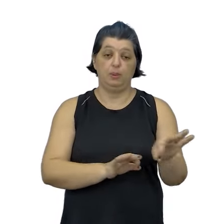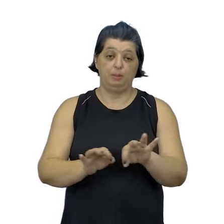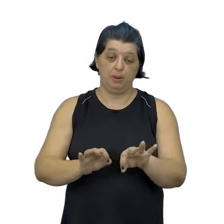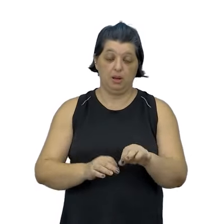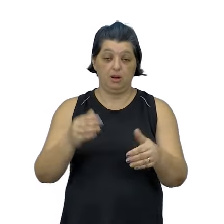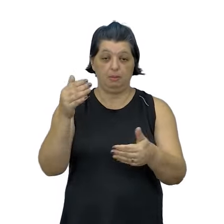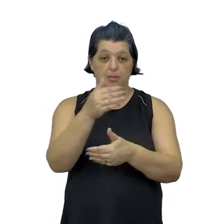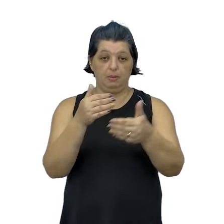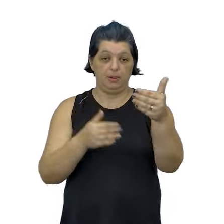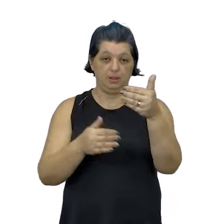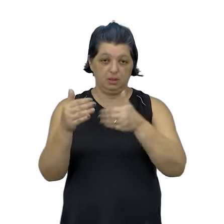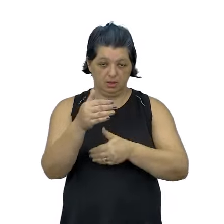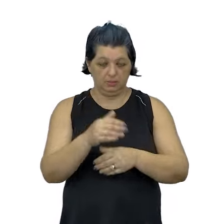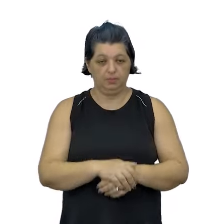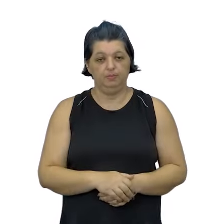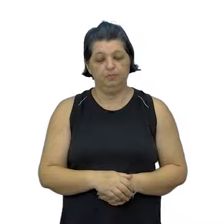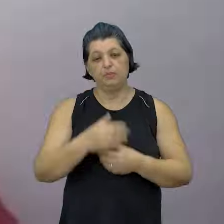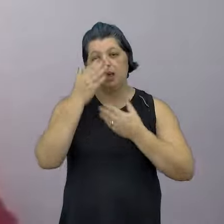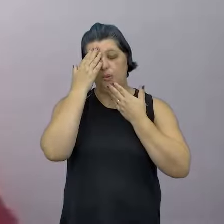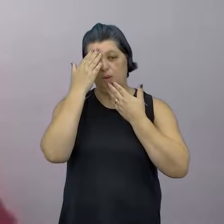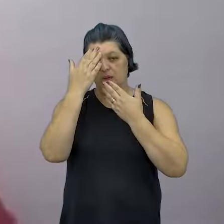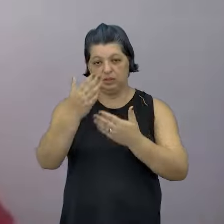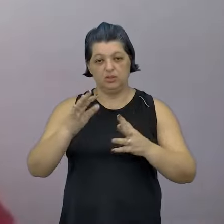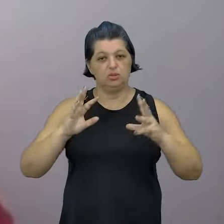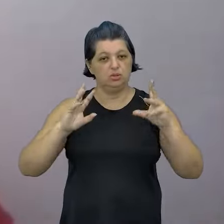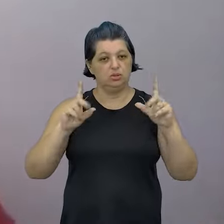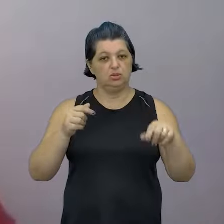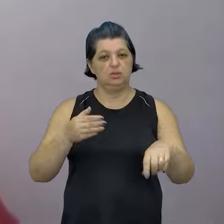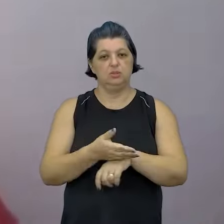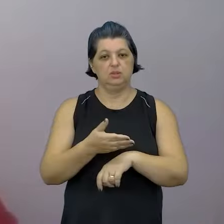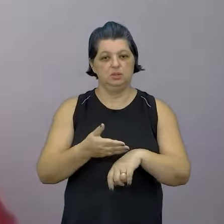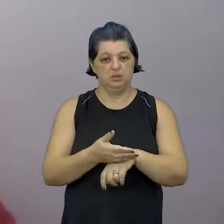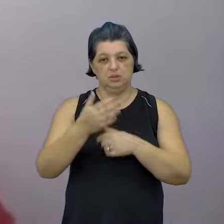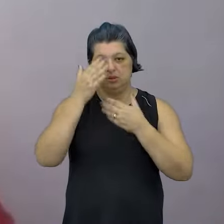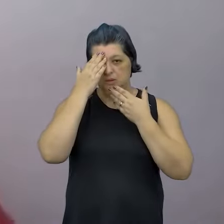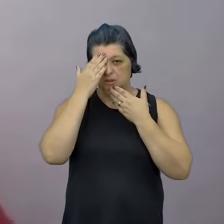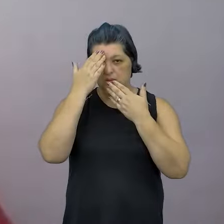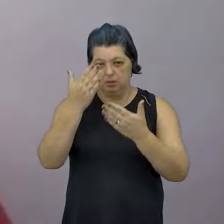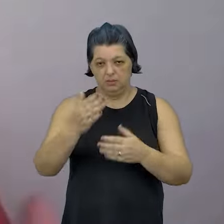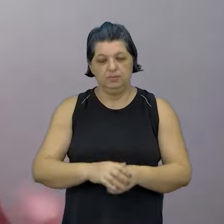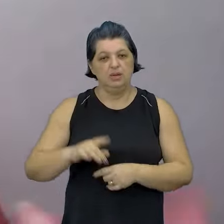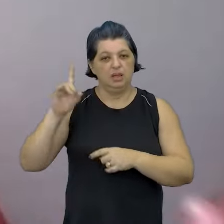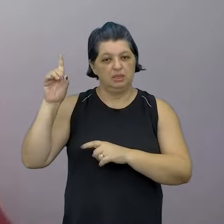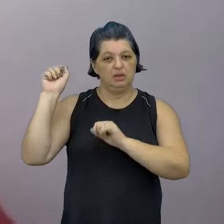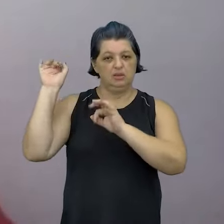PPT, e eu agradeço a participação de todos, muito obrigada por tudo, que Deus